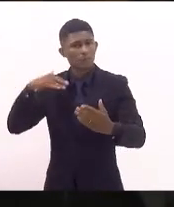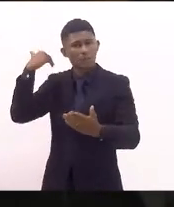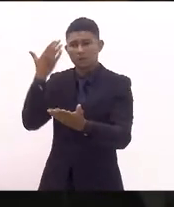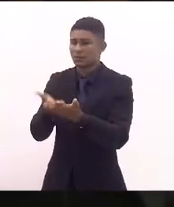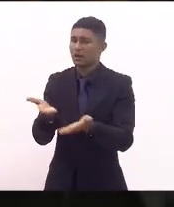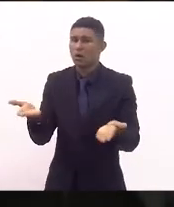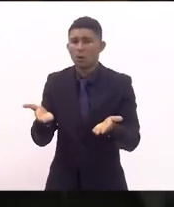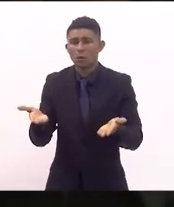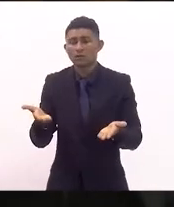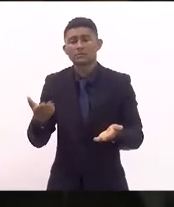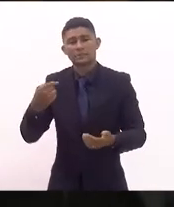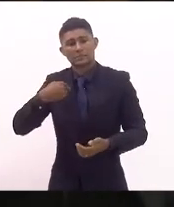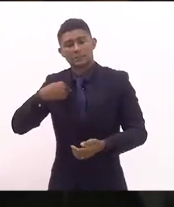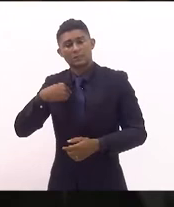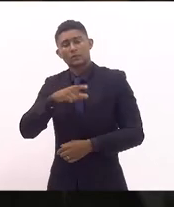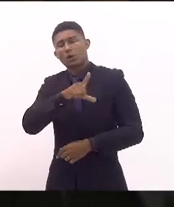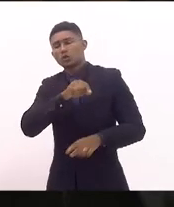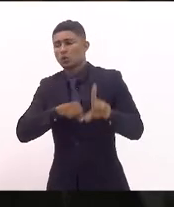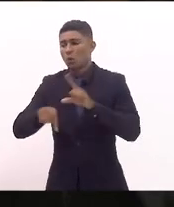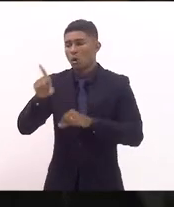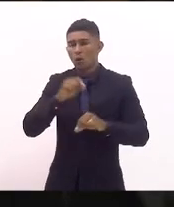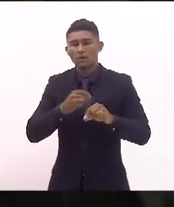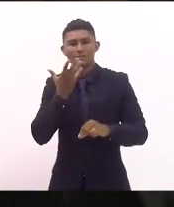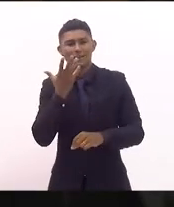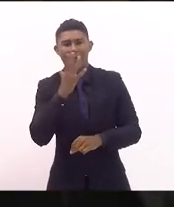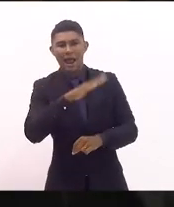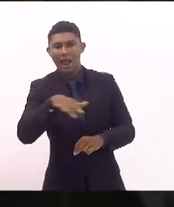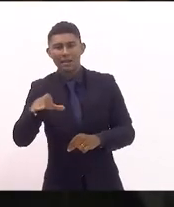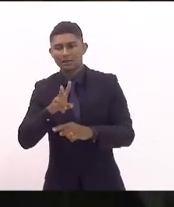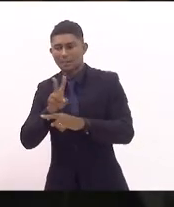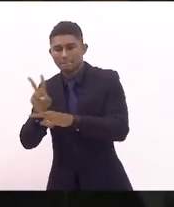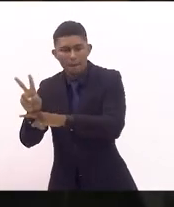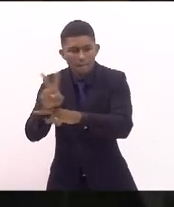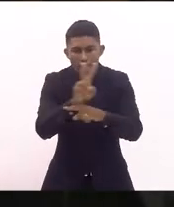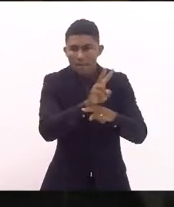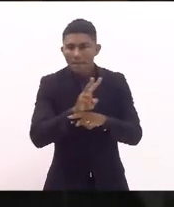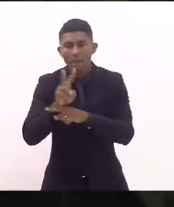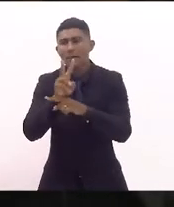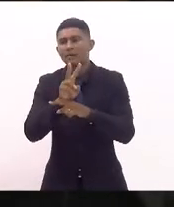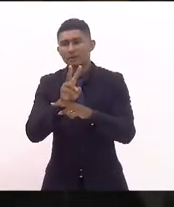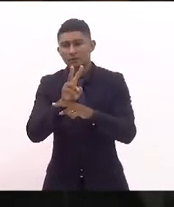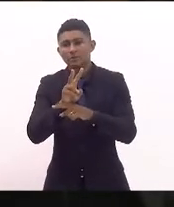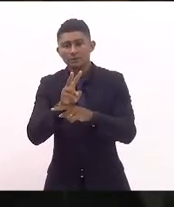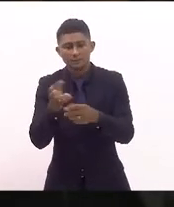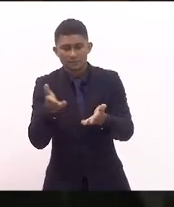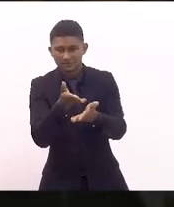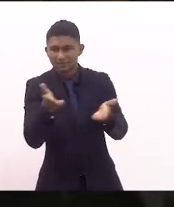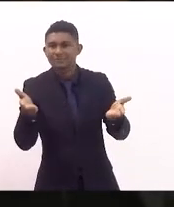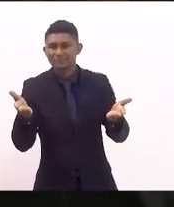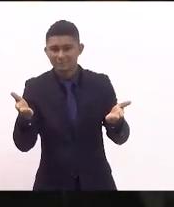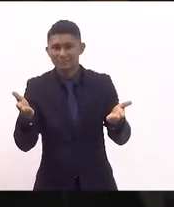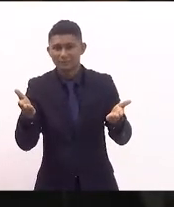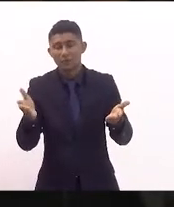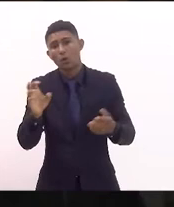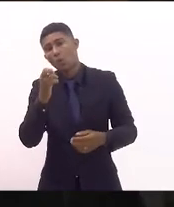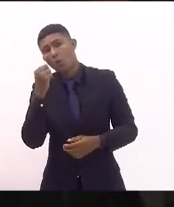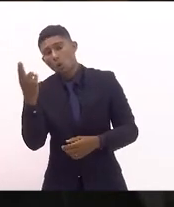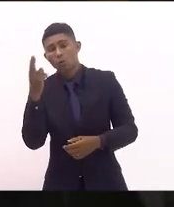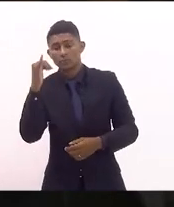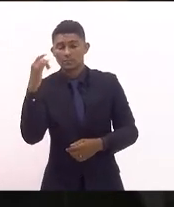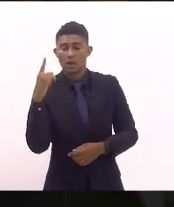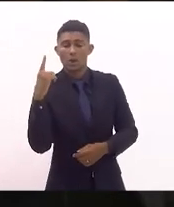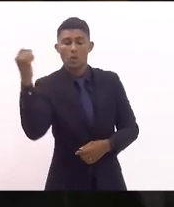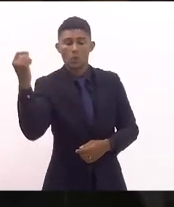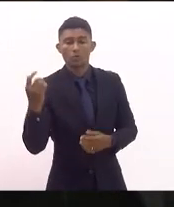dizer se eu escolhi proteger e defender a infância, a inocência e a total vulnerabilidade ou se fui